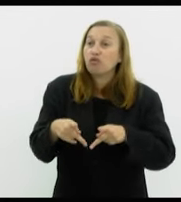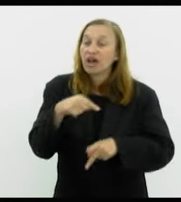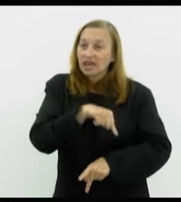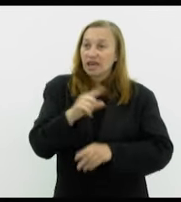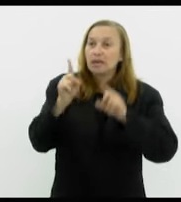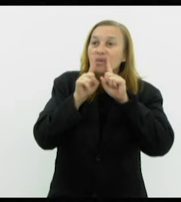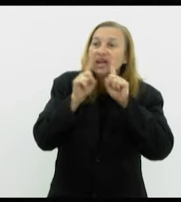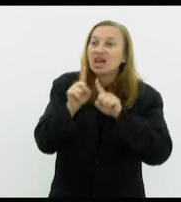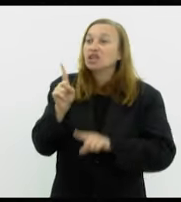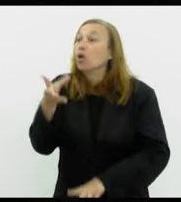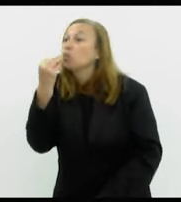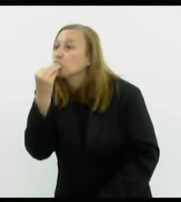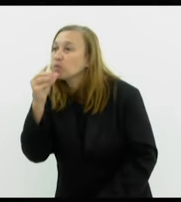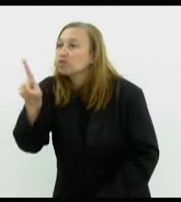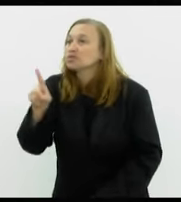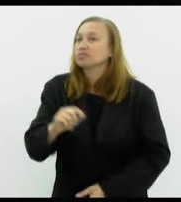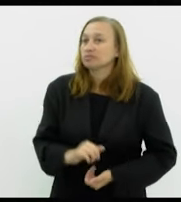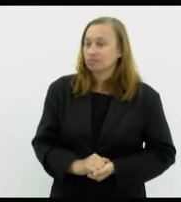quietinho aí na tua.